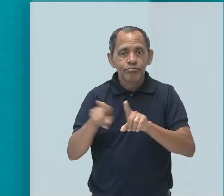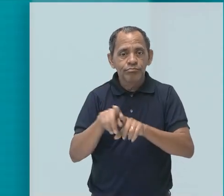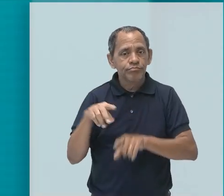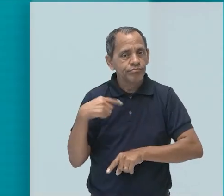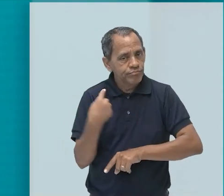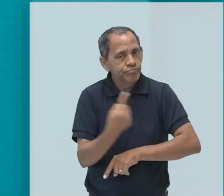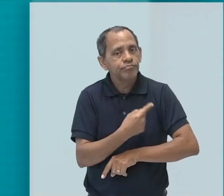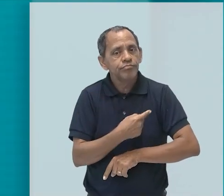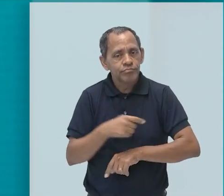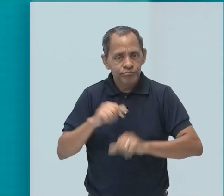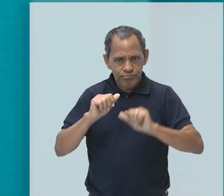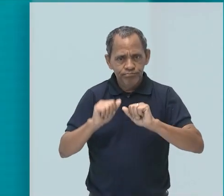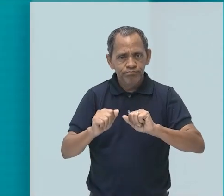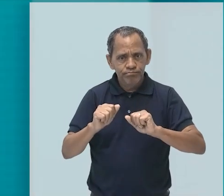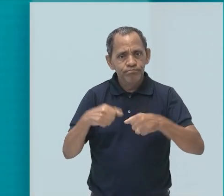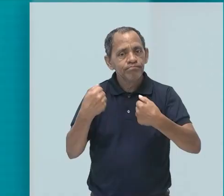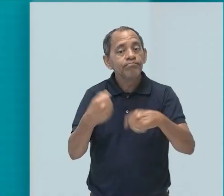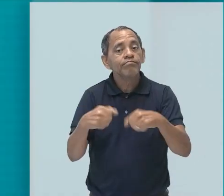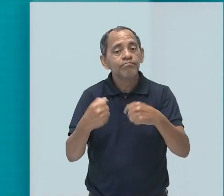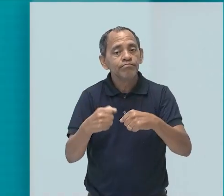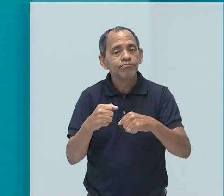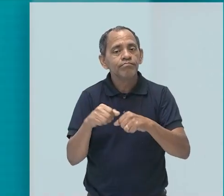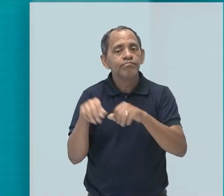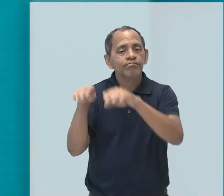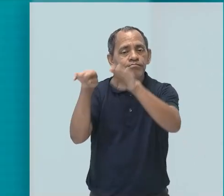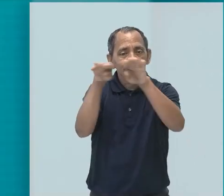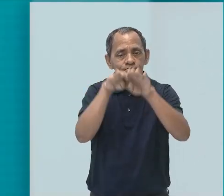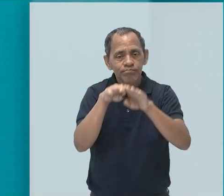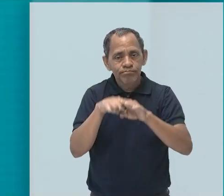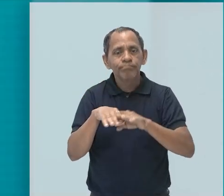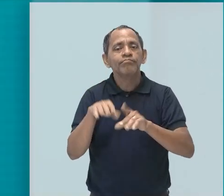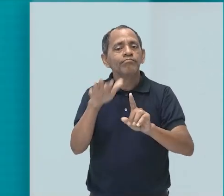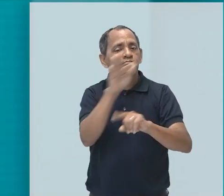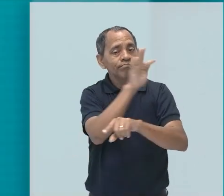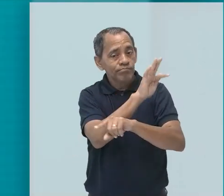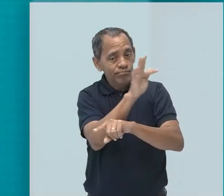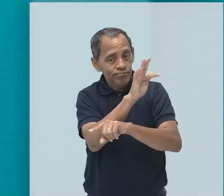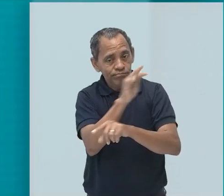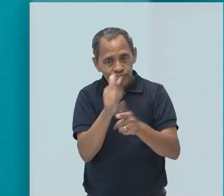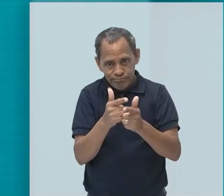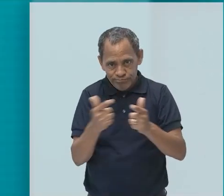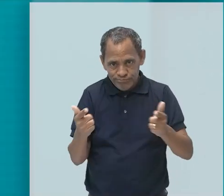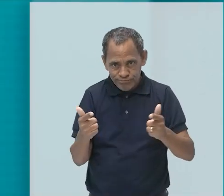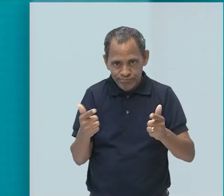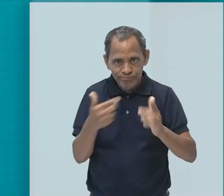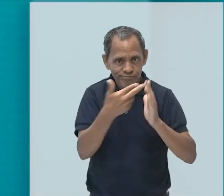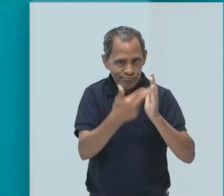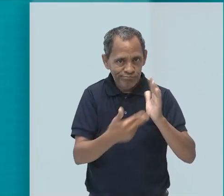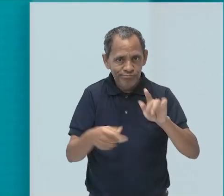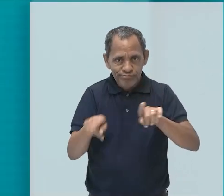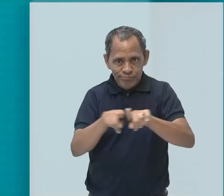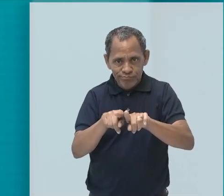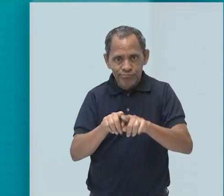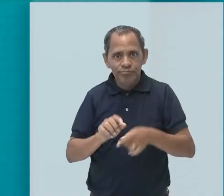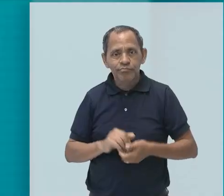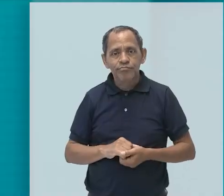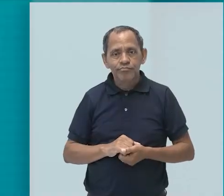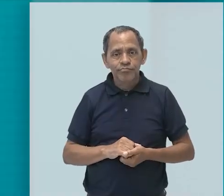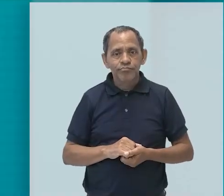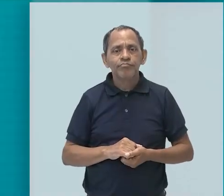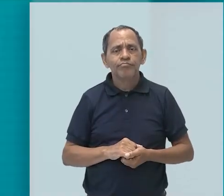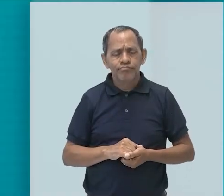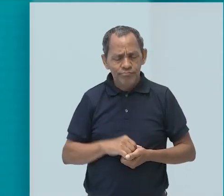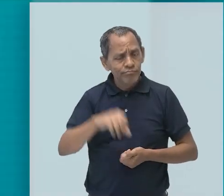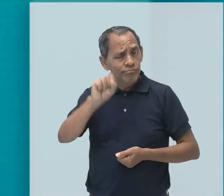devemos utilizar esse padrão formal da gramática normativa. Existem situações formais e nós devemos,